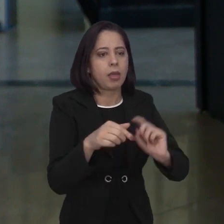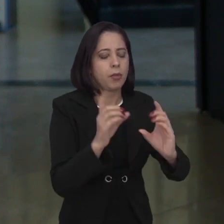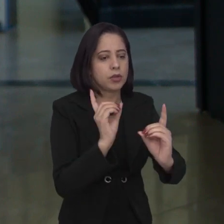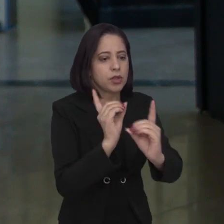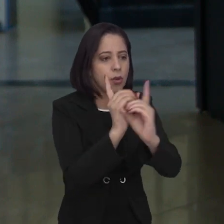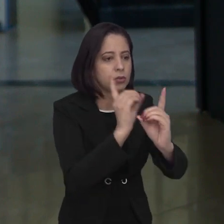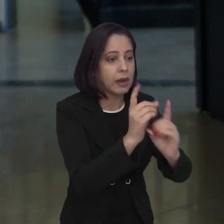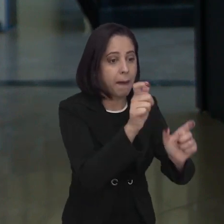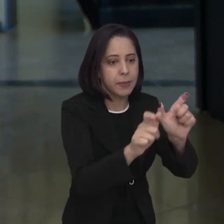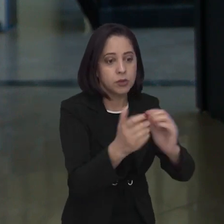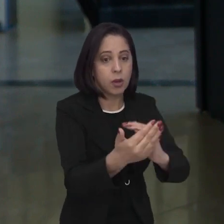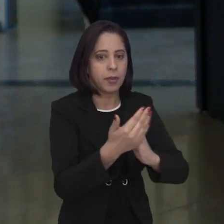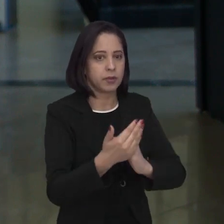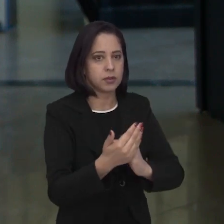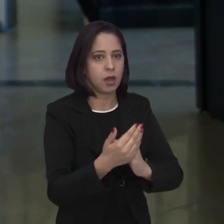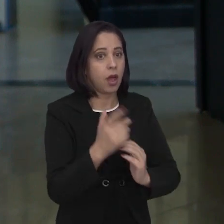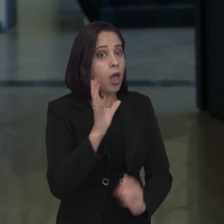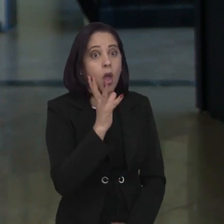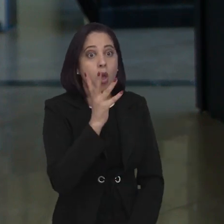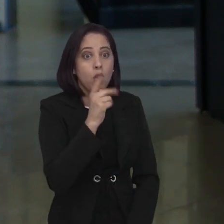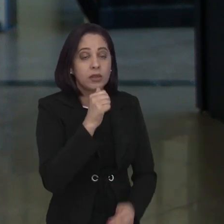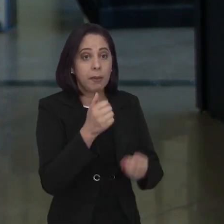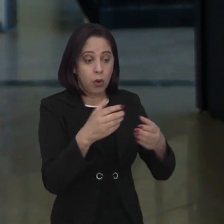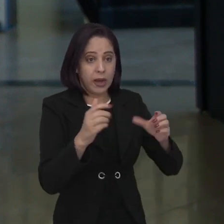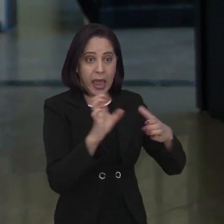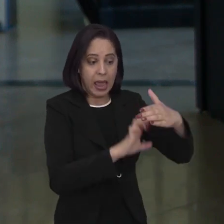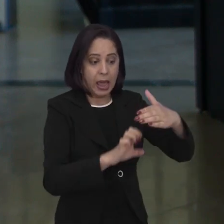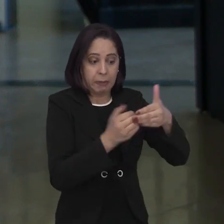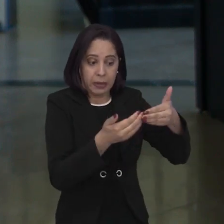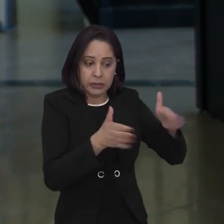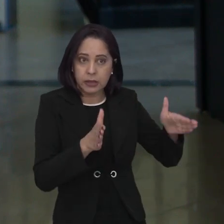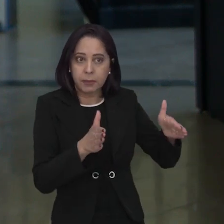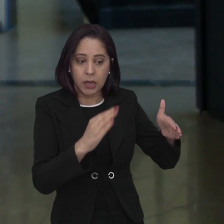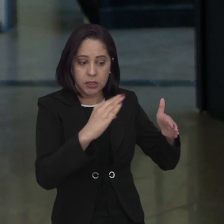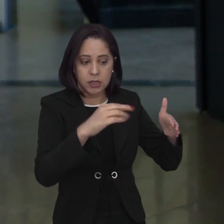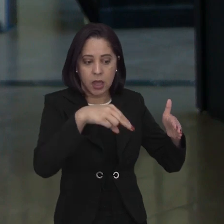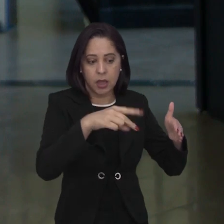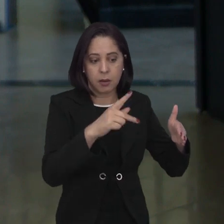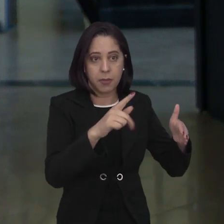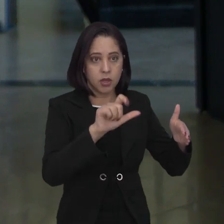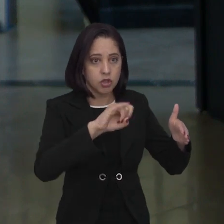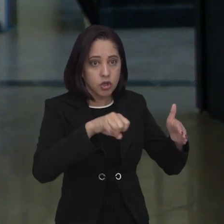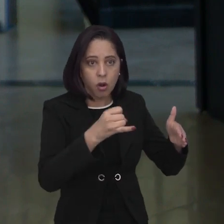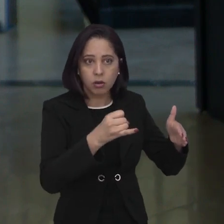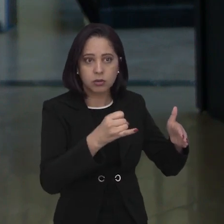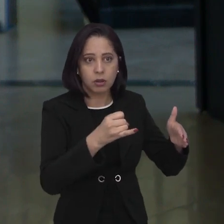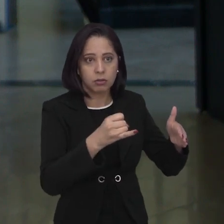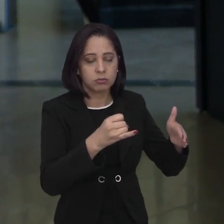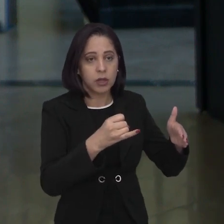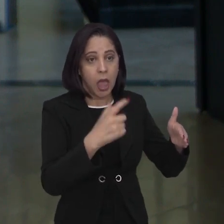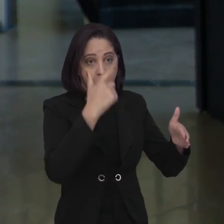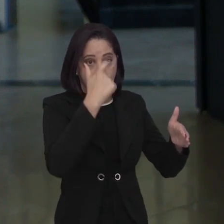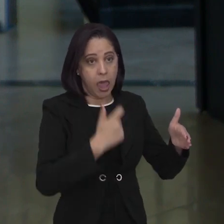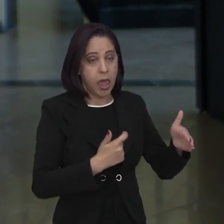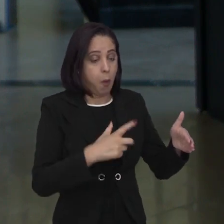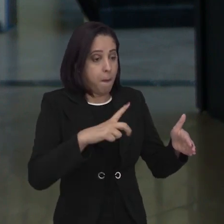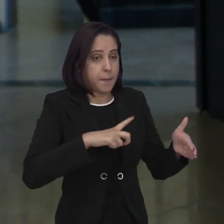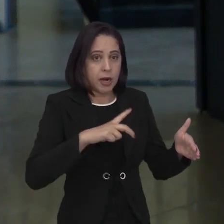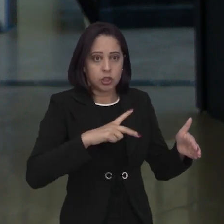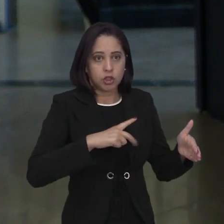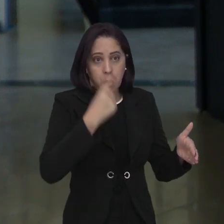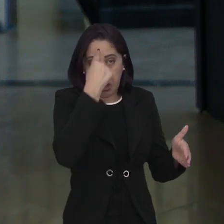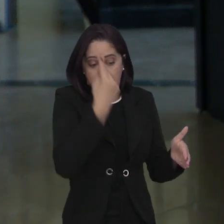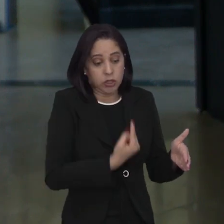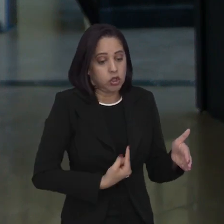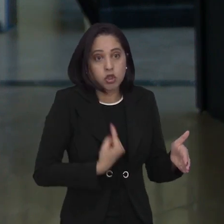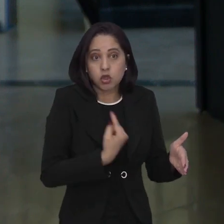pessoas que possam te ajudar. Tanto que eu demorei para abrir a minha empresa, meu CNPJ mesmo eu demorei. Eu fui autonomamente mesmo, eu já tinha um Instagram das fotografias